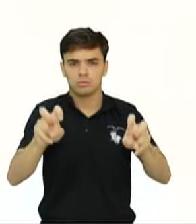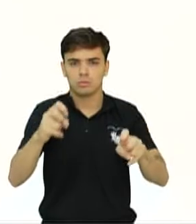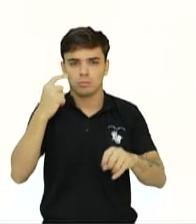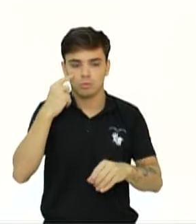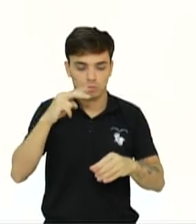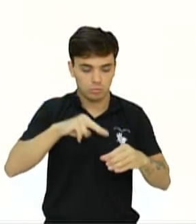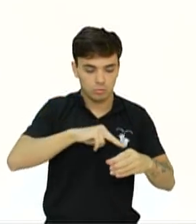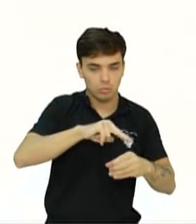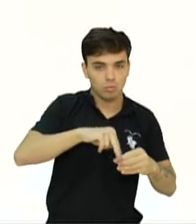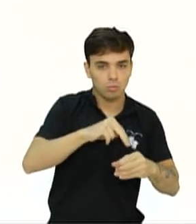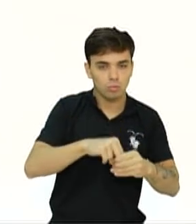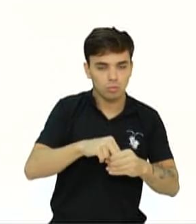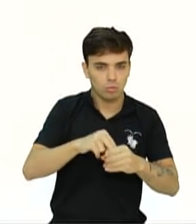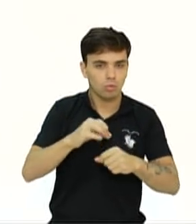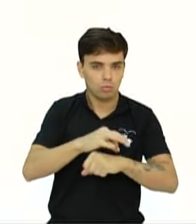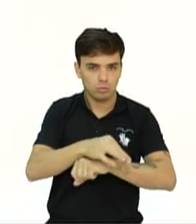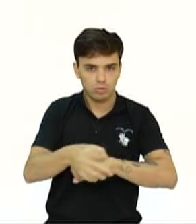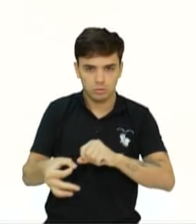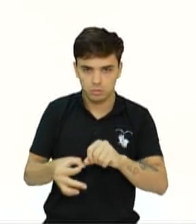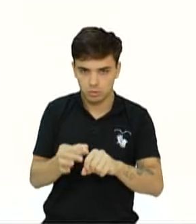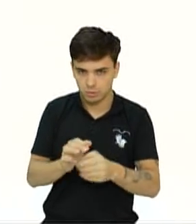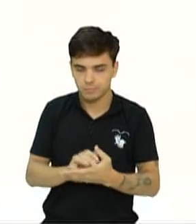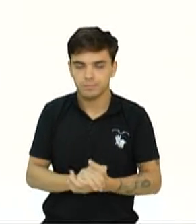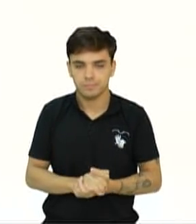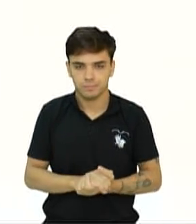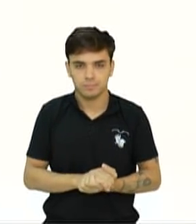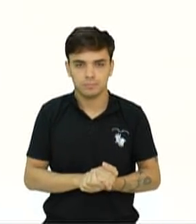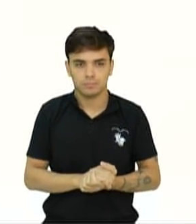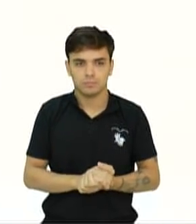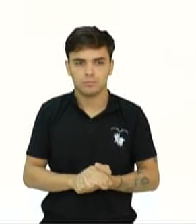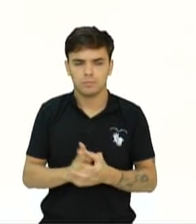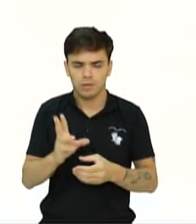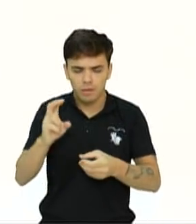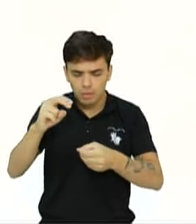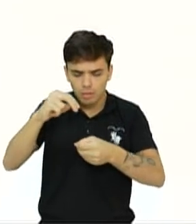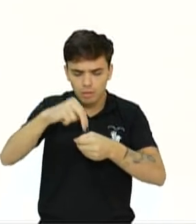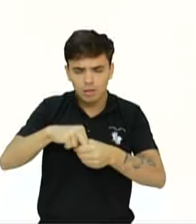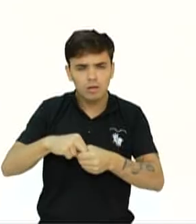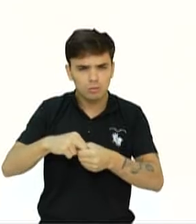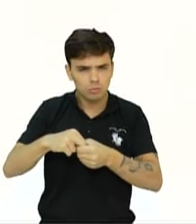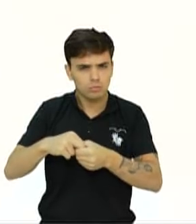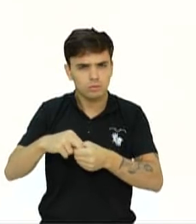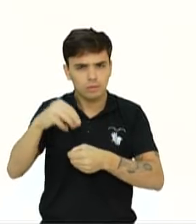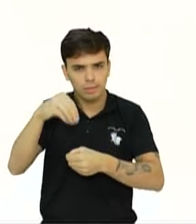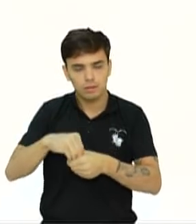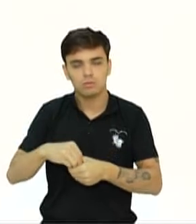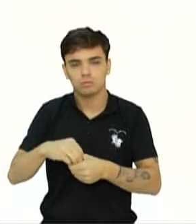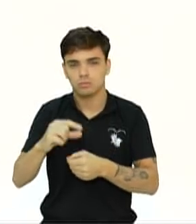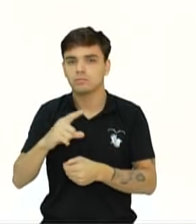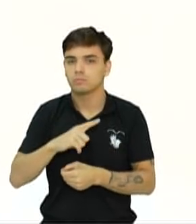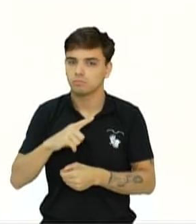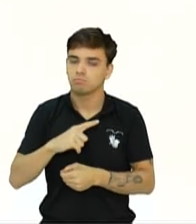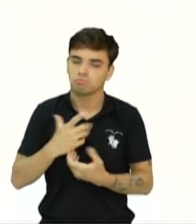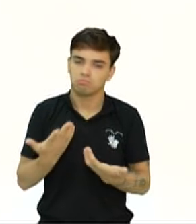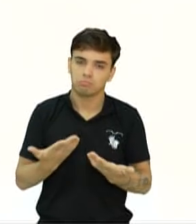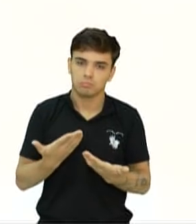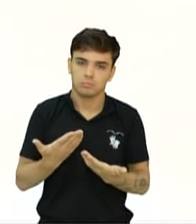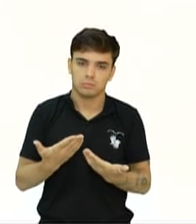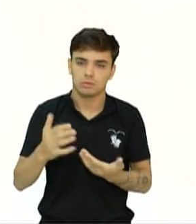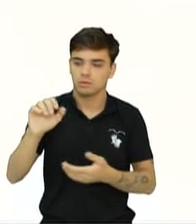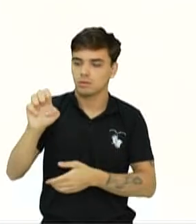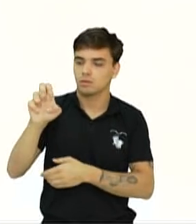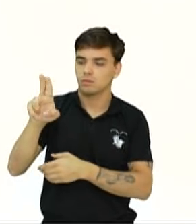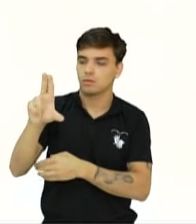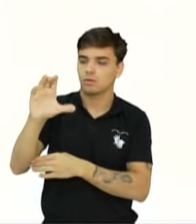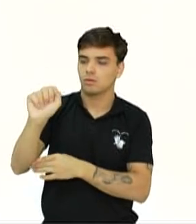núcleo celular. O núcleo celular, aquela parte central, na maioria das nossas células, células